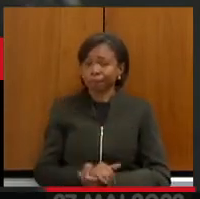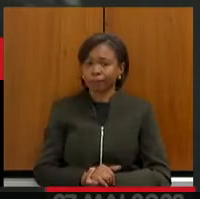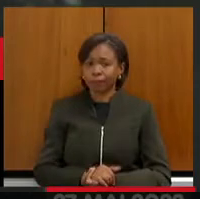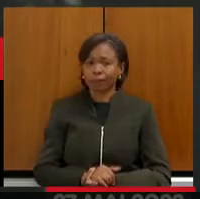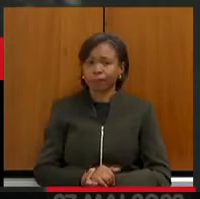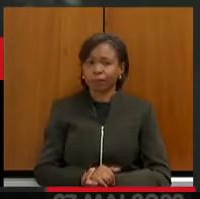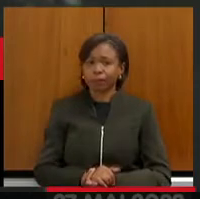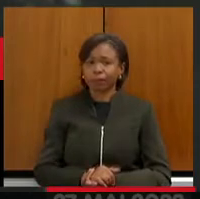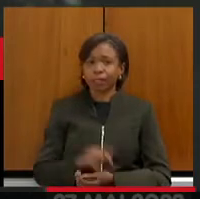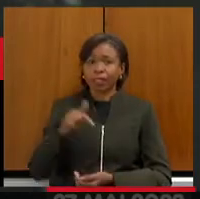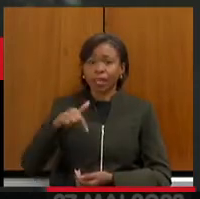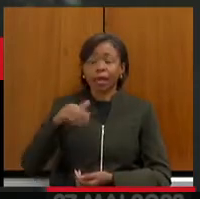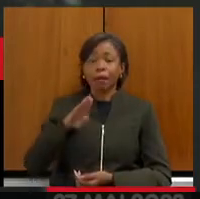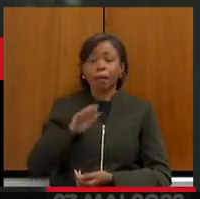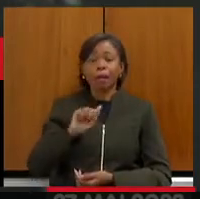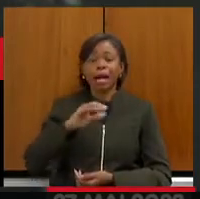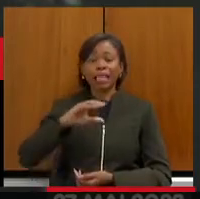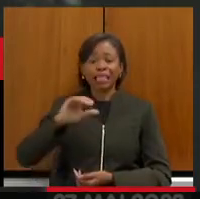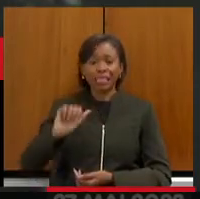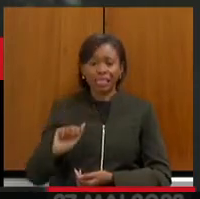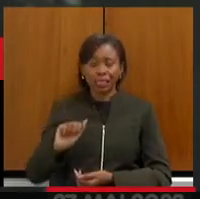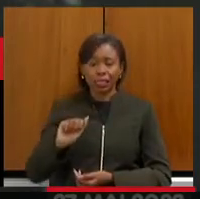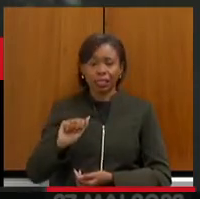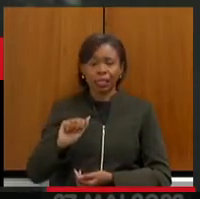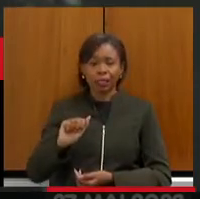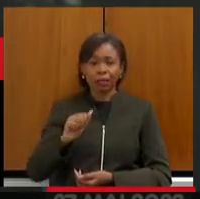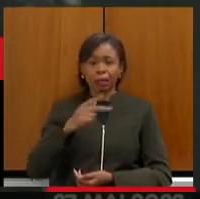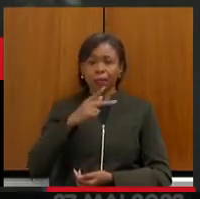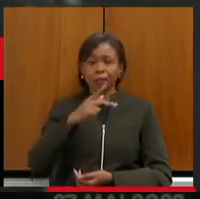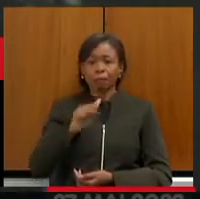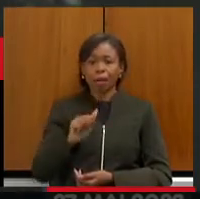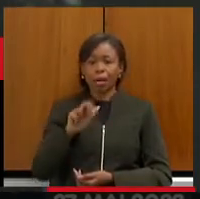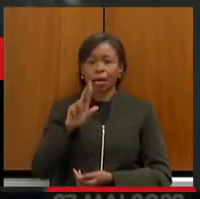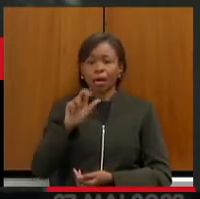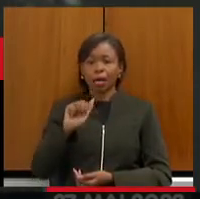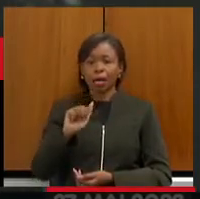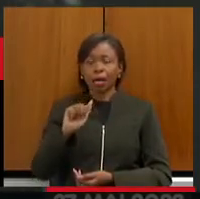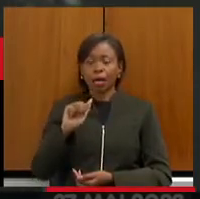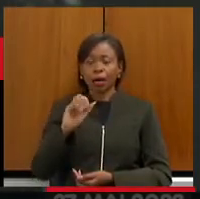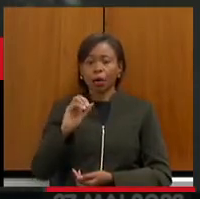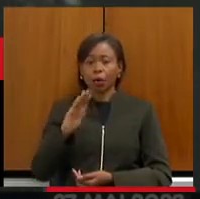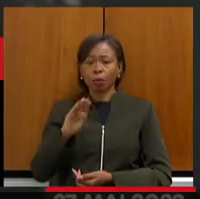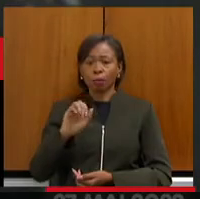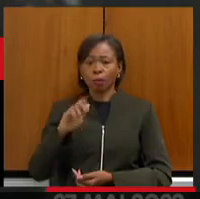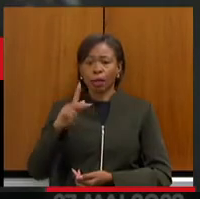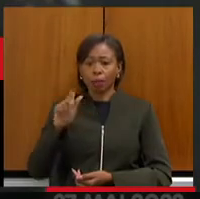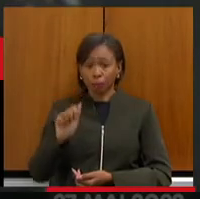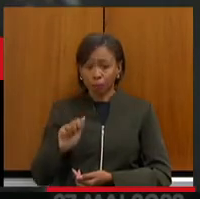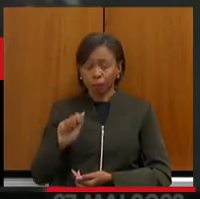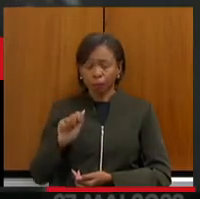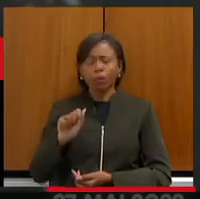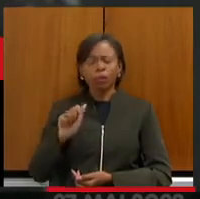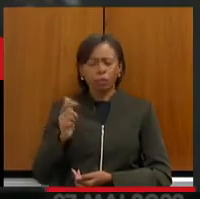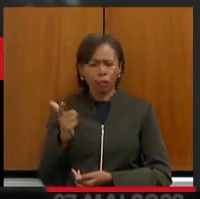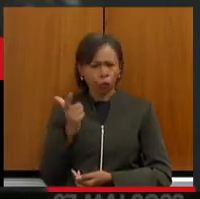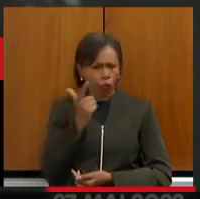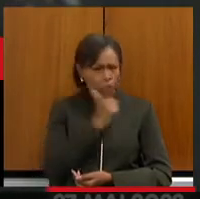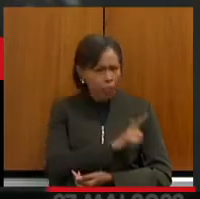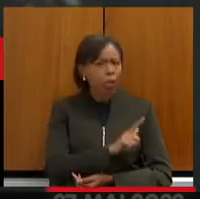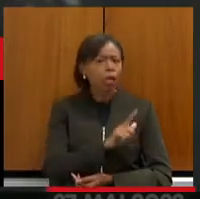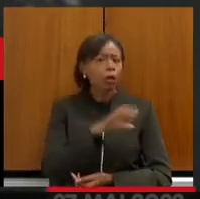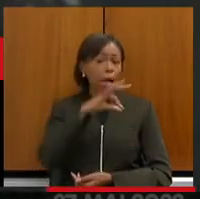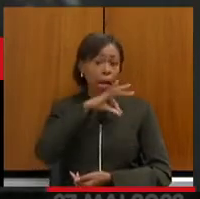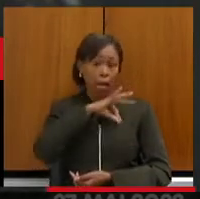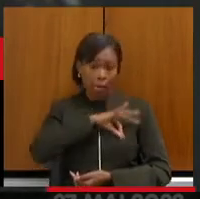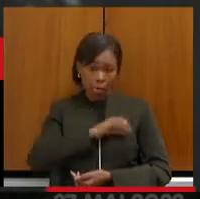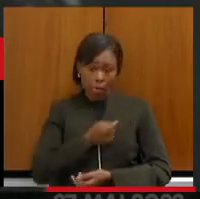aqui na bacia do Paraopeba com muita luta muita resistência a gente conseguiu que o